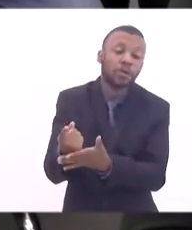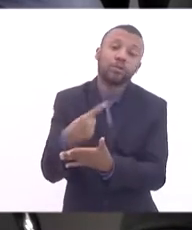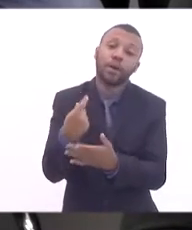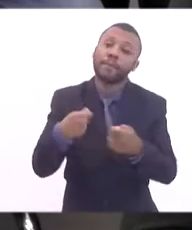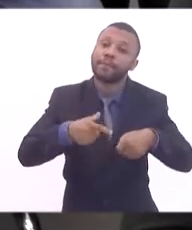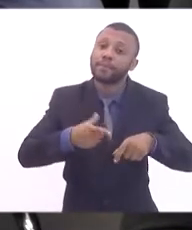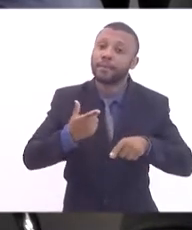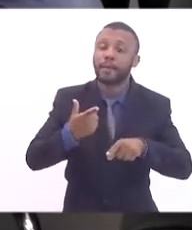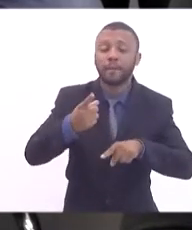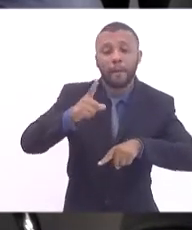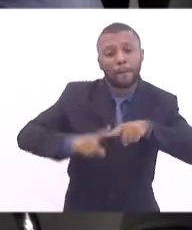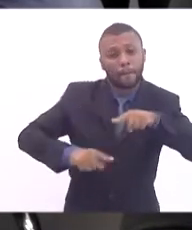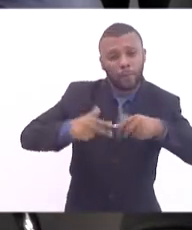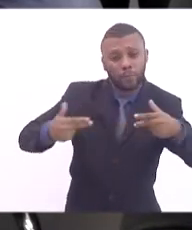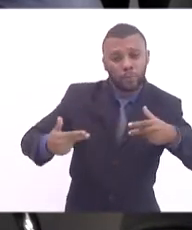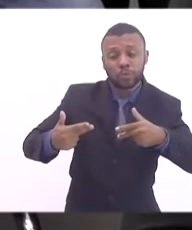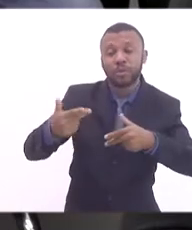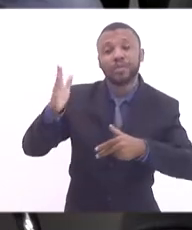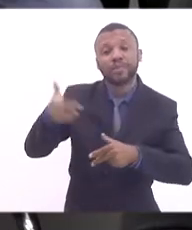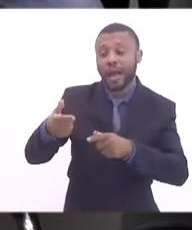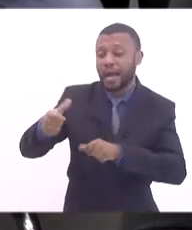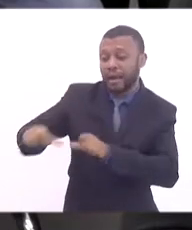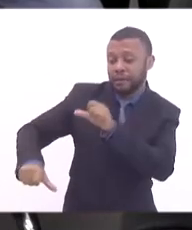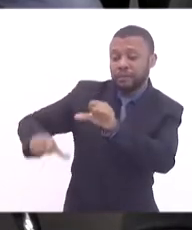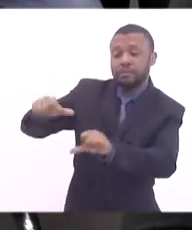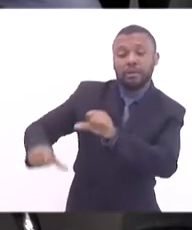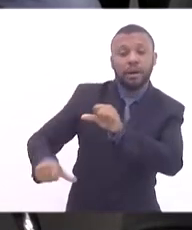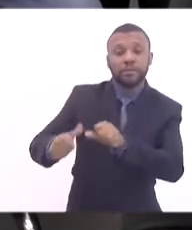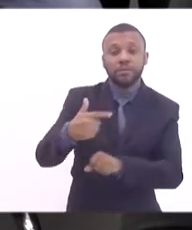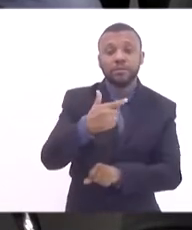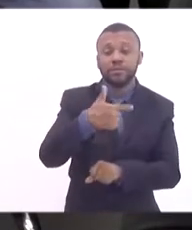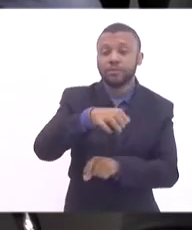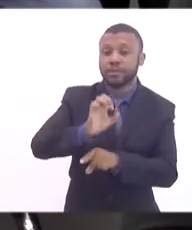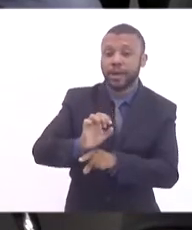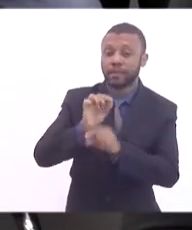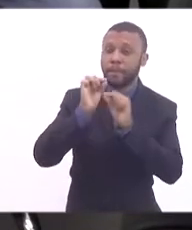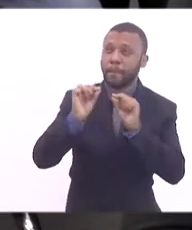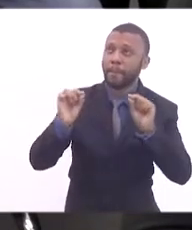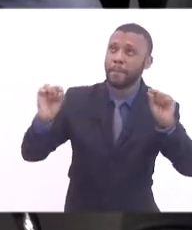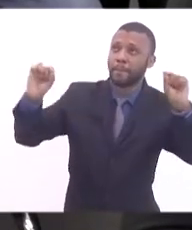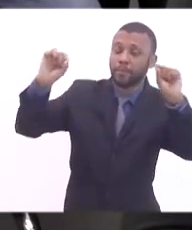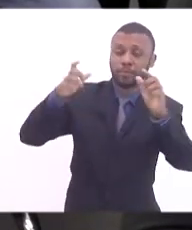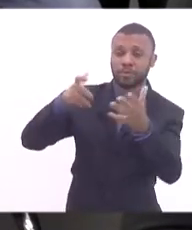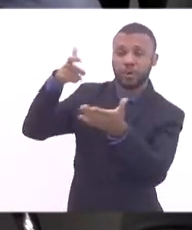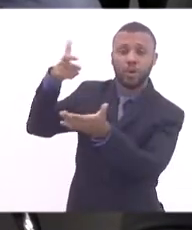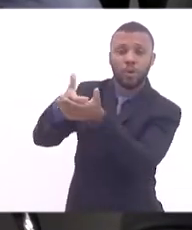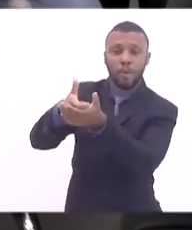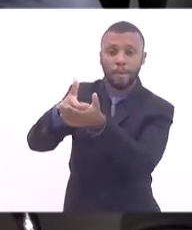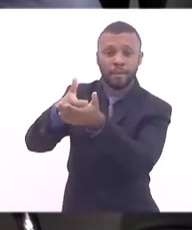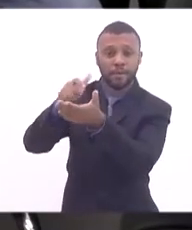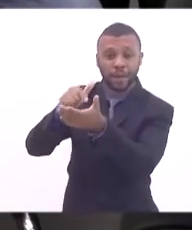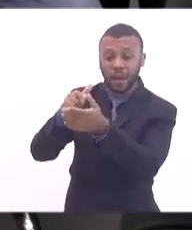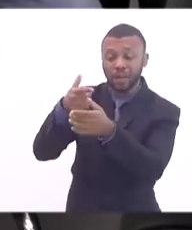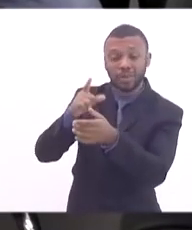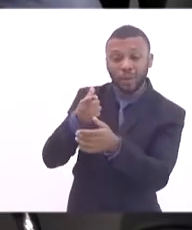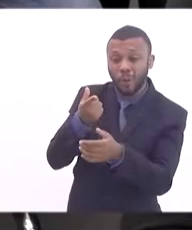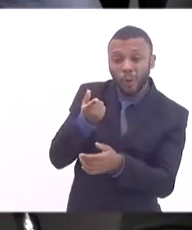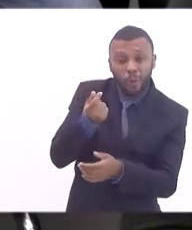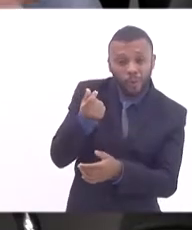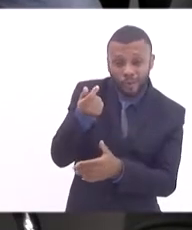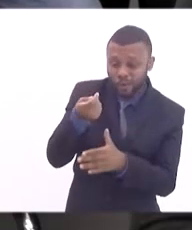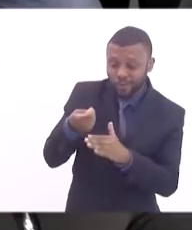transformado de outros estados e quando a gente compra o produto transformado de outro estado o valor agregado